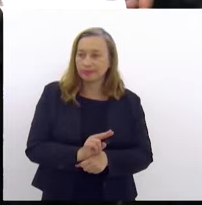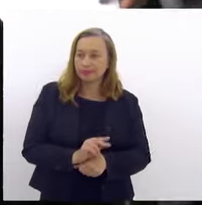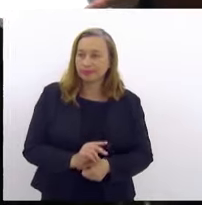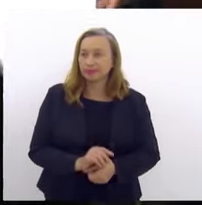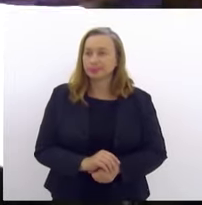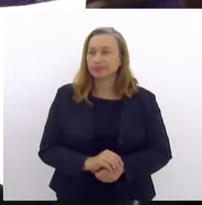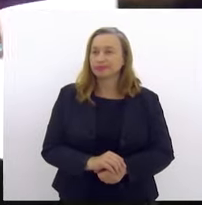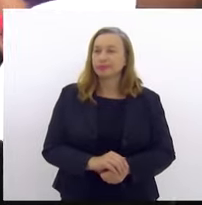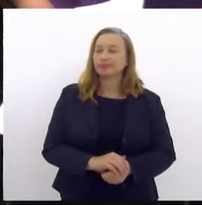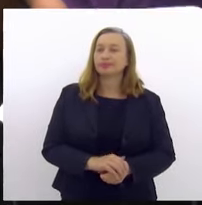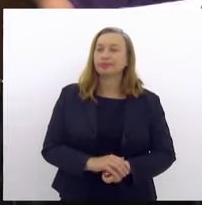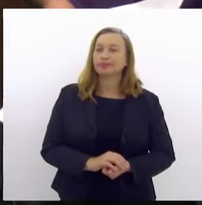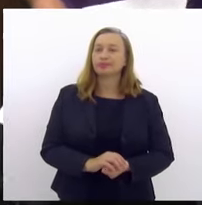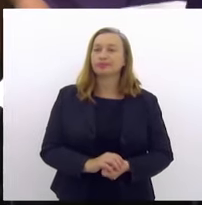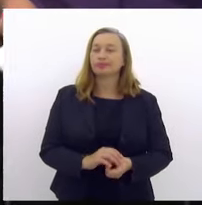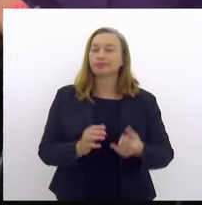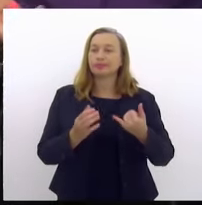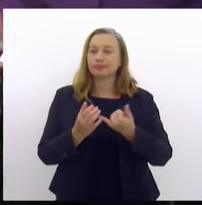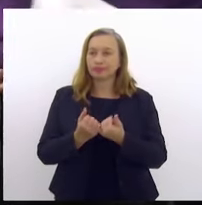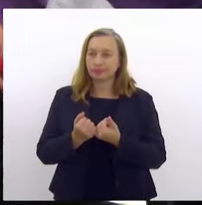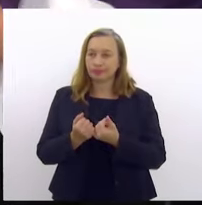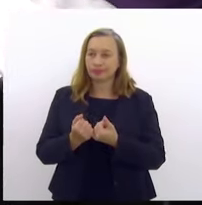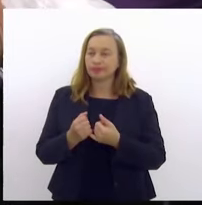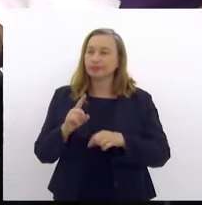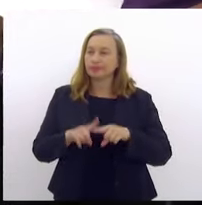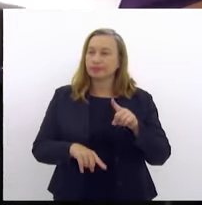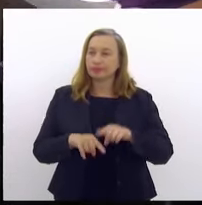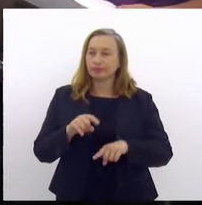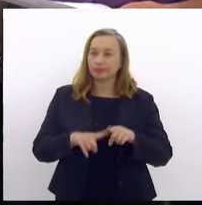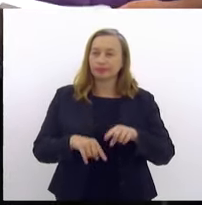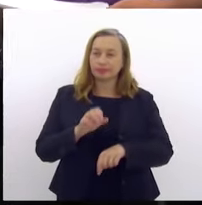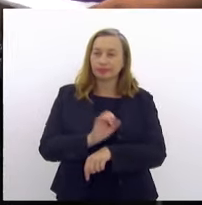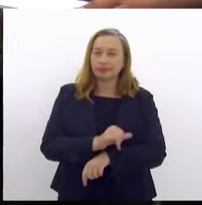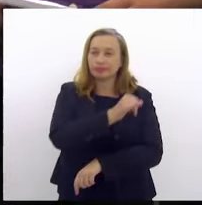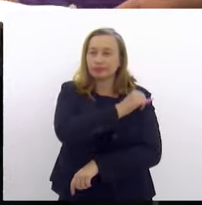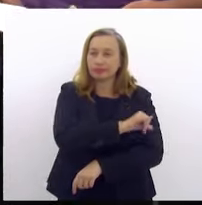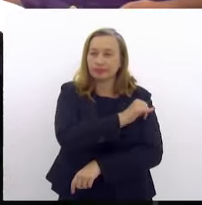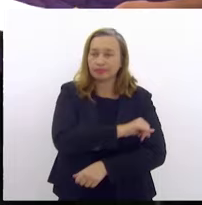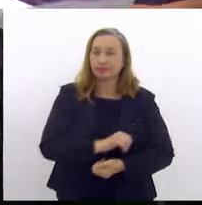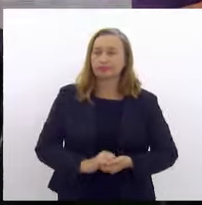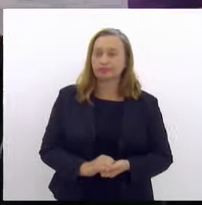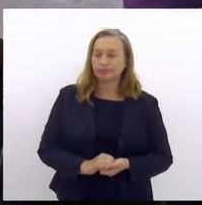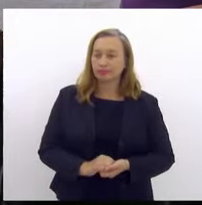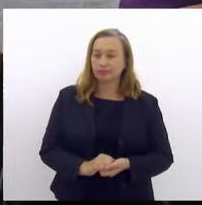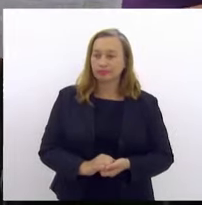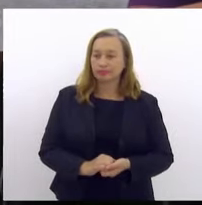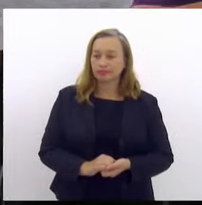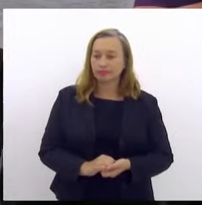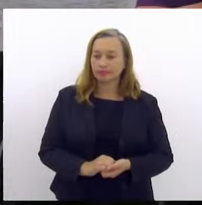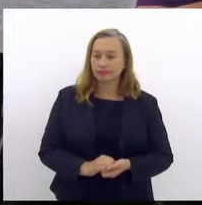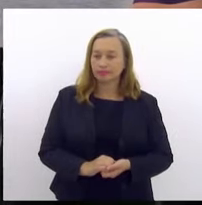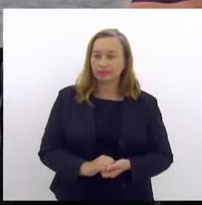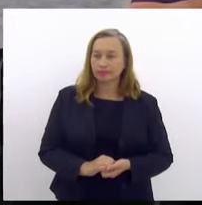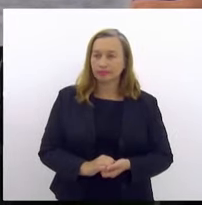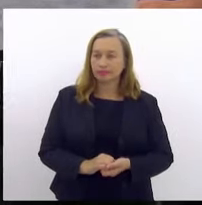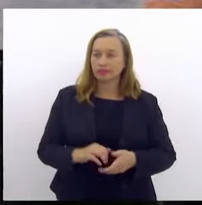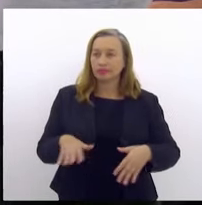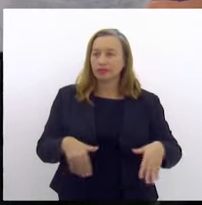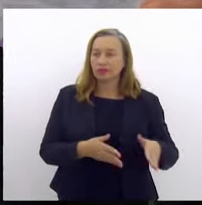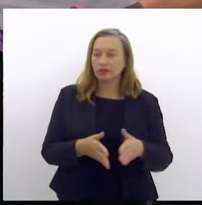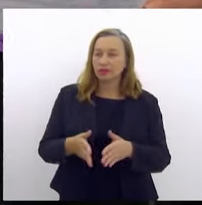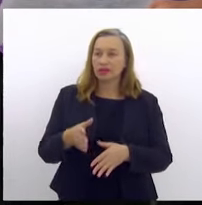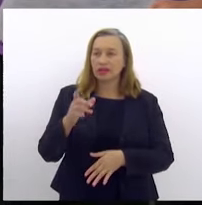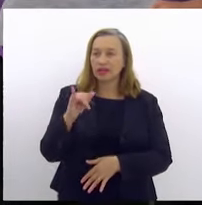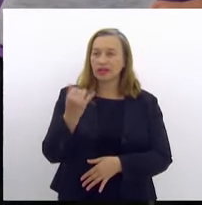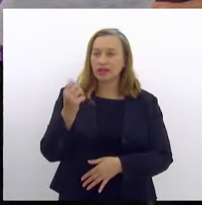de promover como patrimônio imaterial do Estado do Rio de Janeiro os caminhos de Niemeyer.